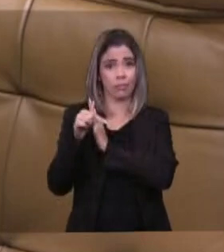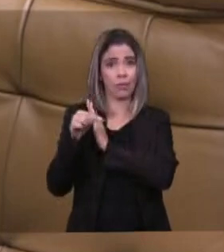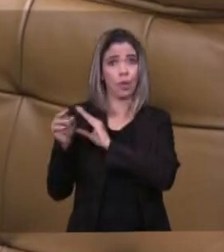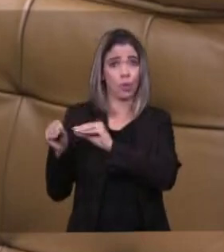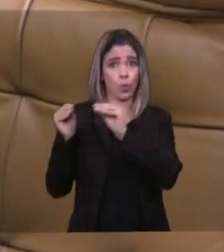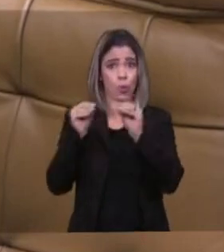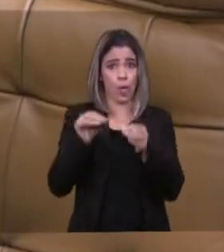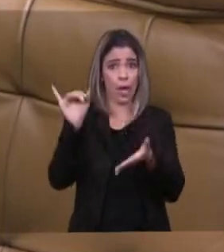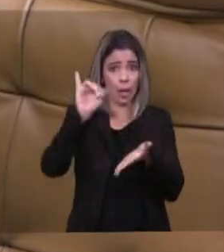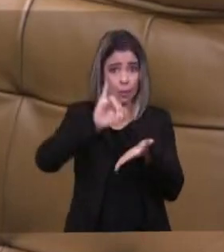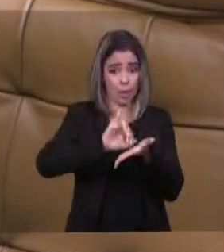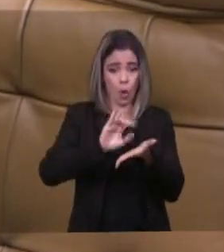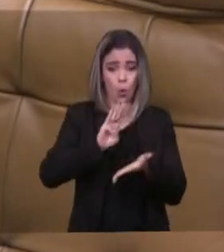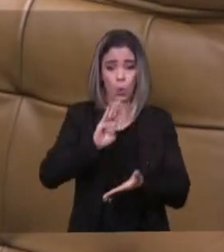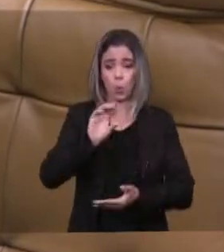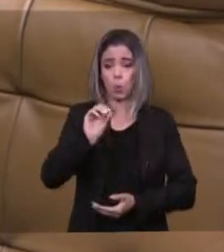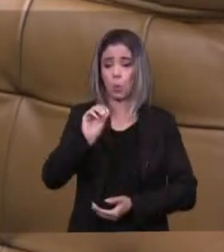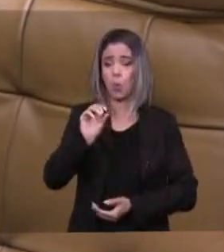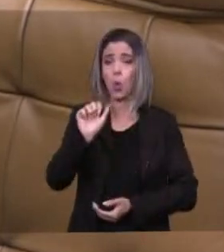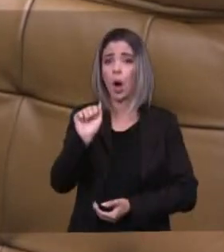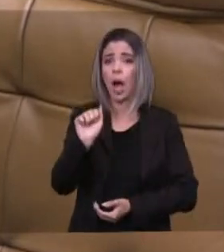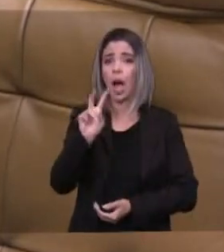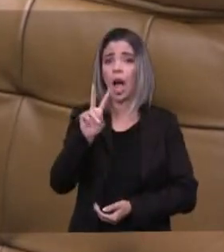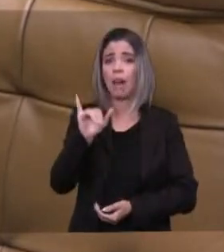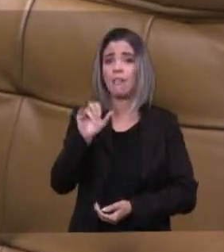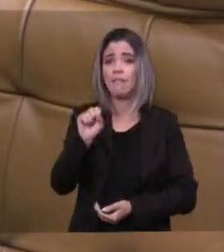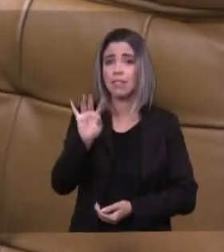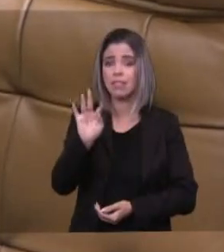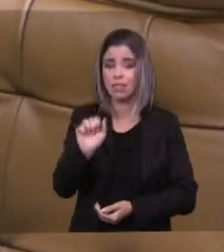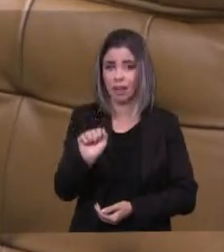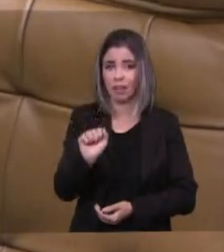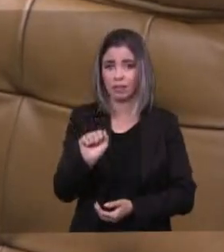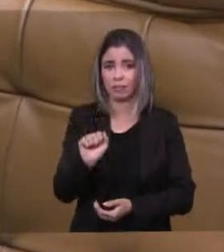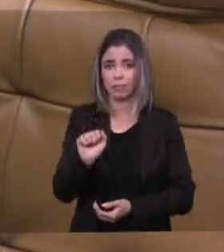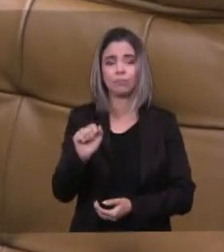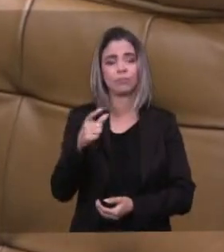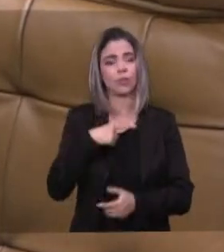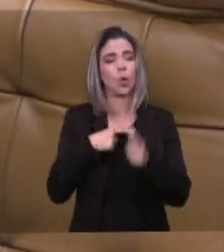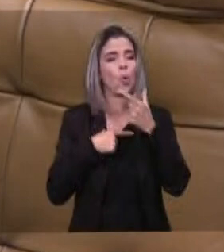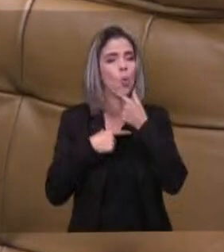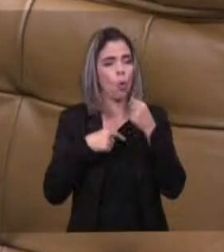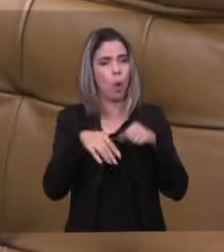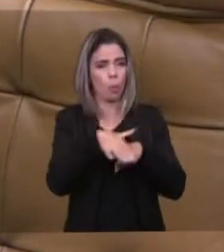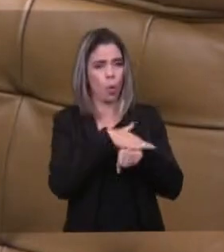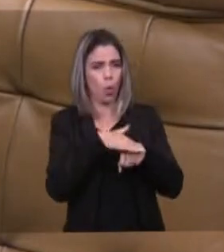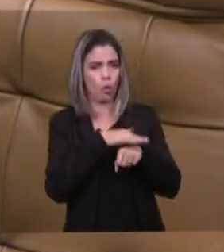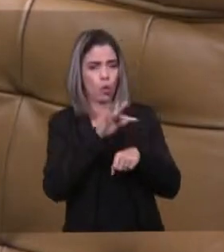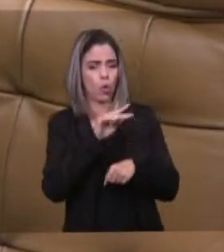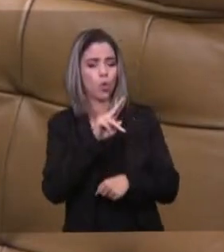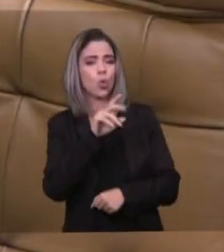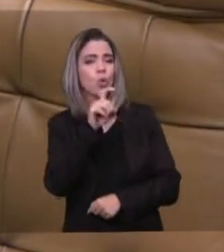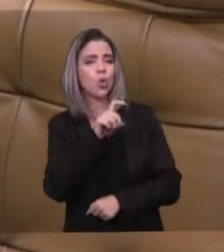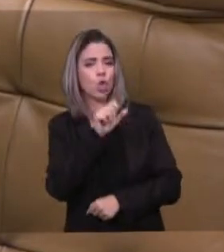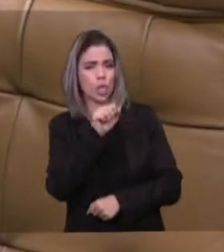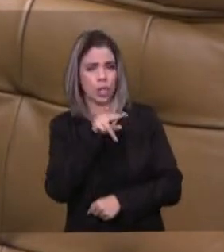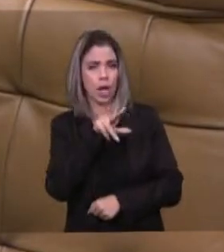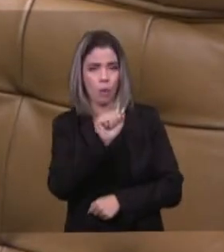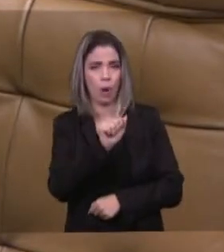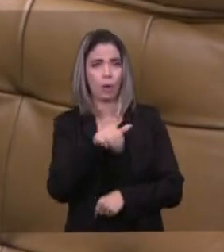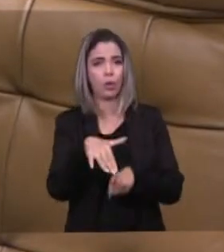Vista. Bem, o Tuxaua conversou conosco, disse que tinha um projeto